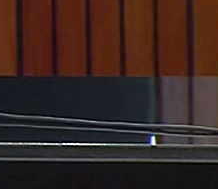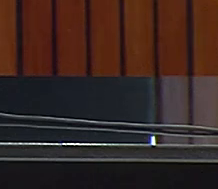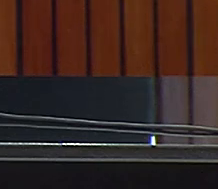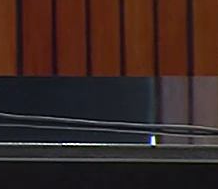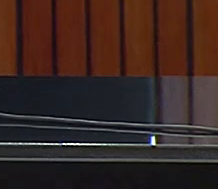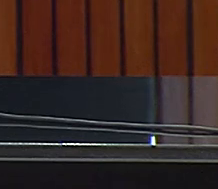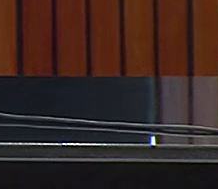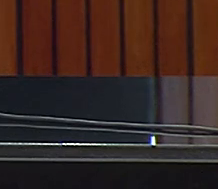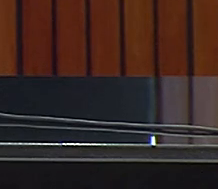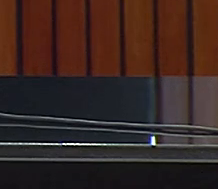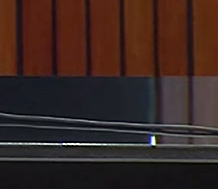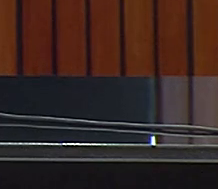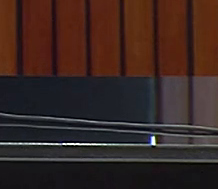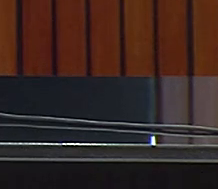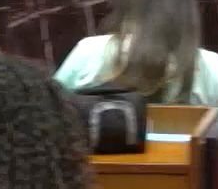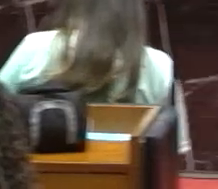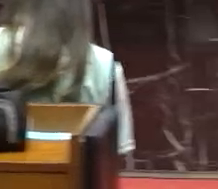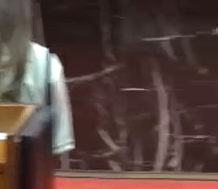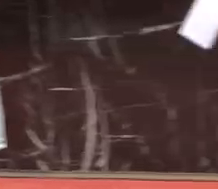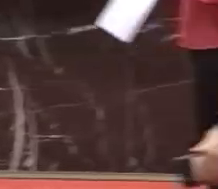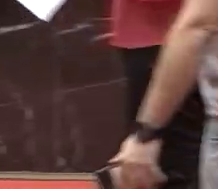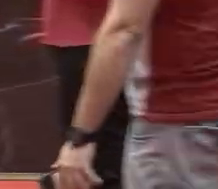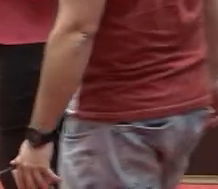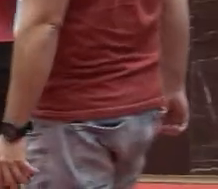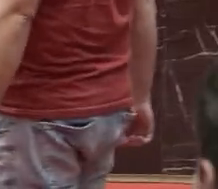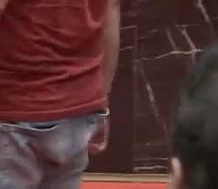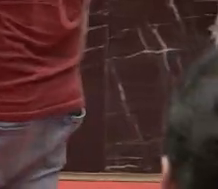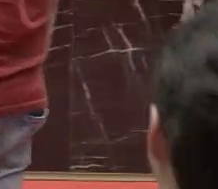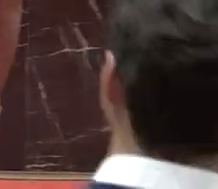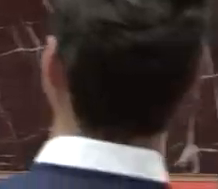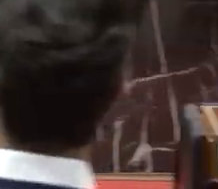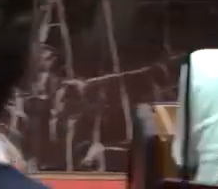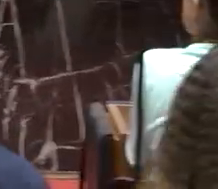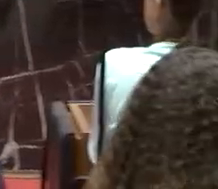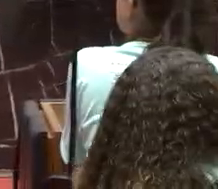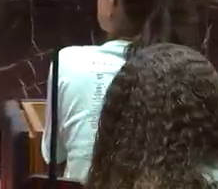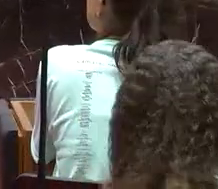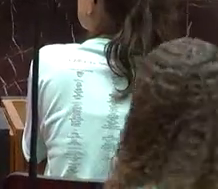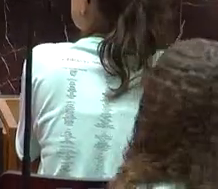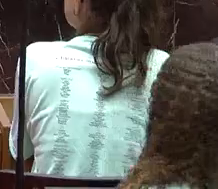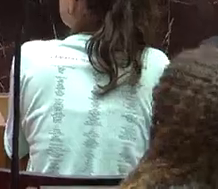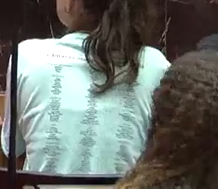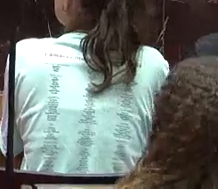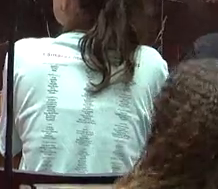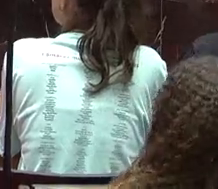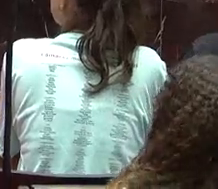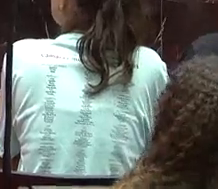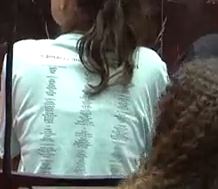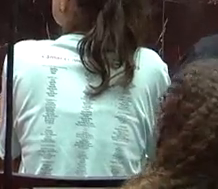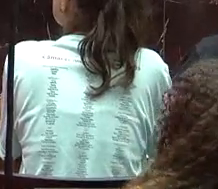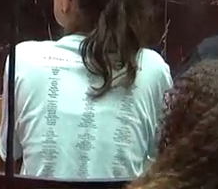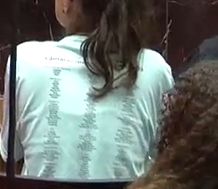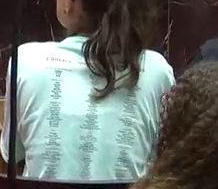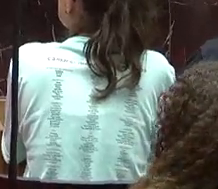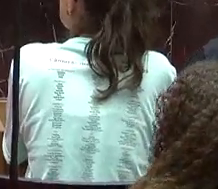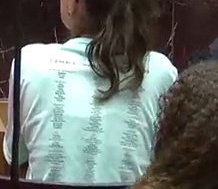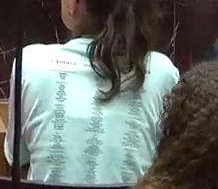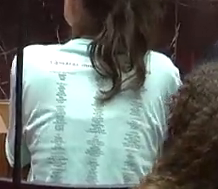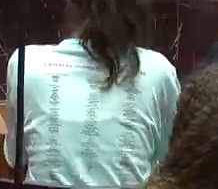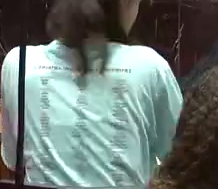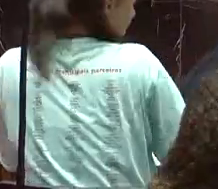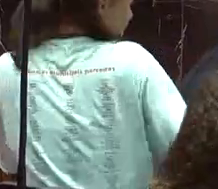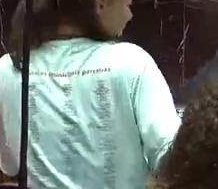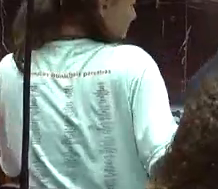propostas levantamento de destaques e discussão de propostas sobre o tema essa última parte que